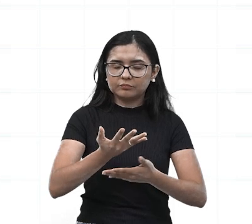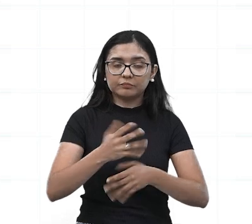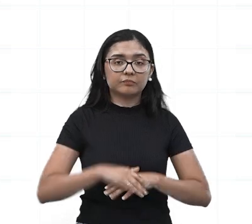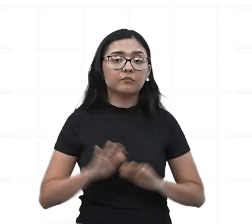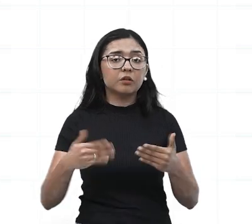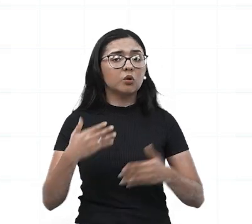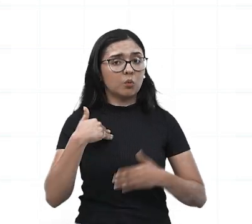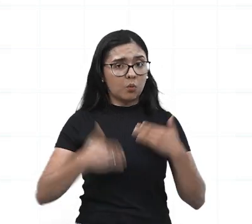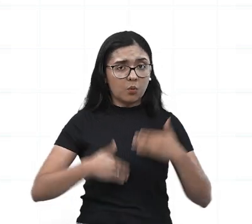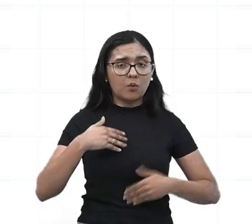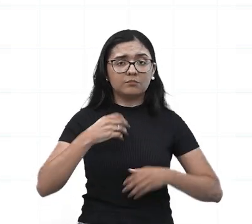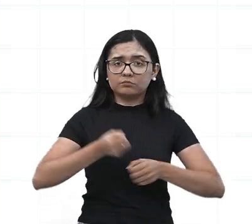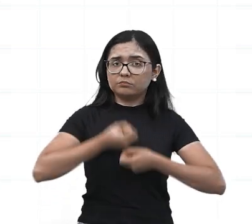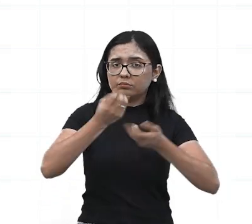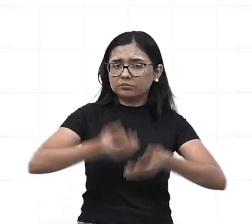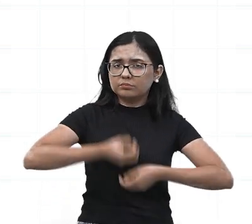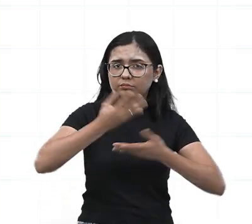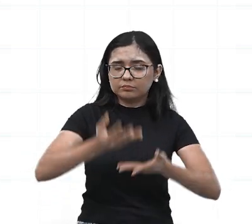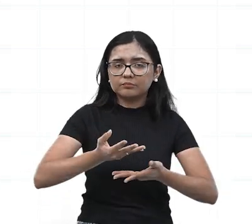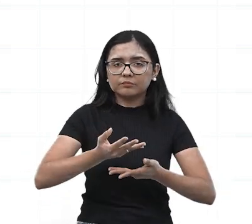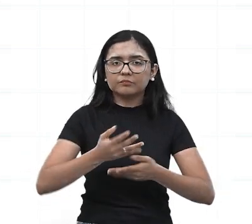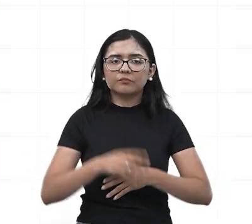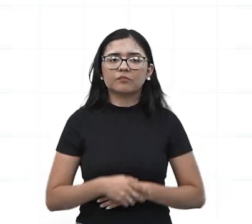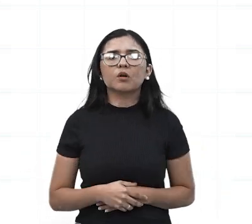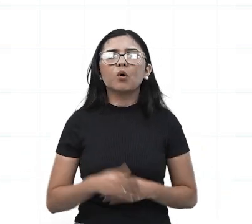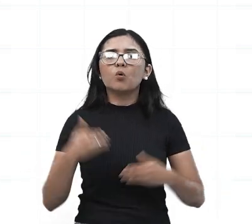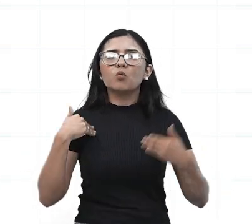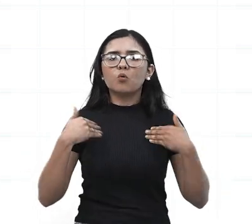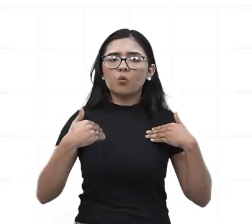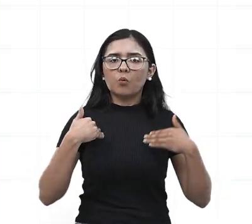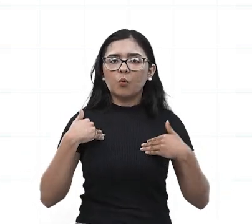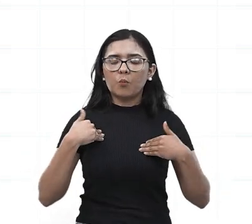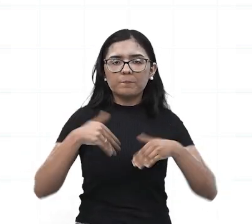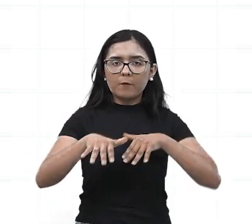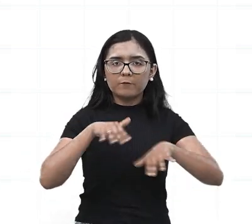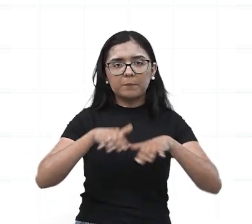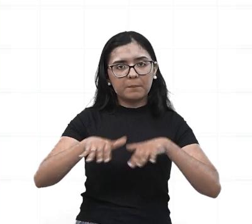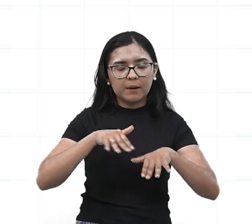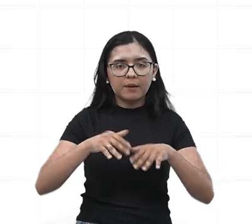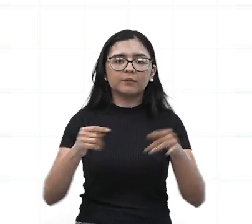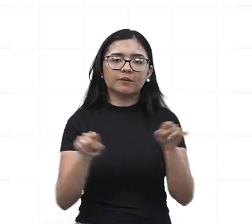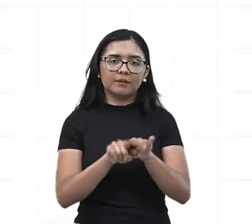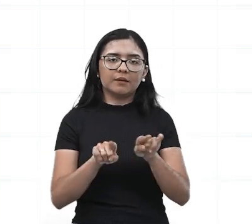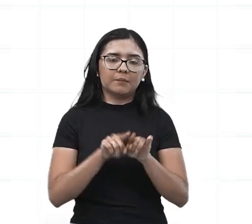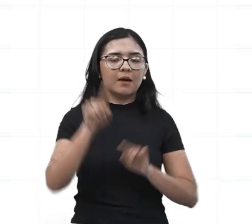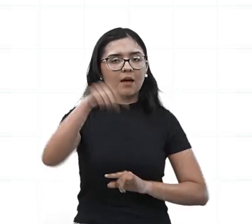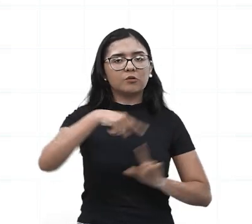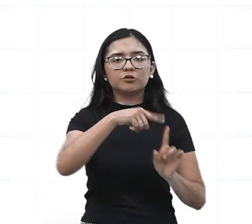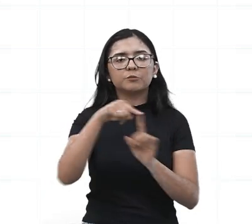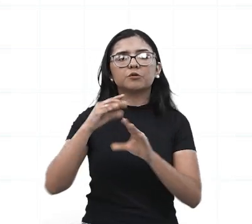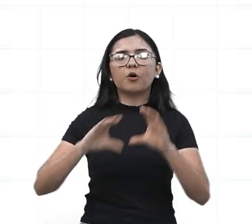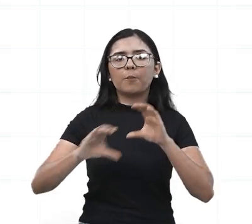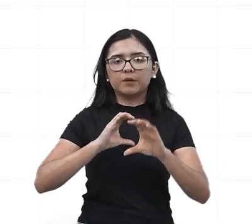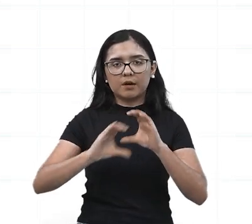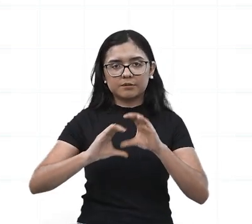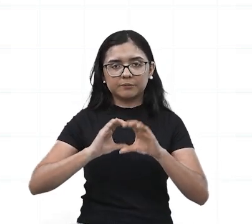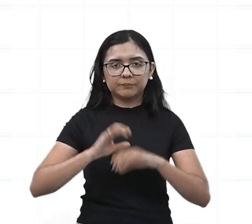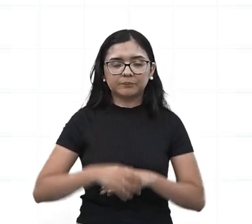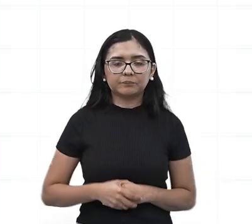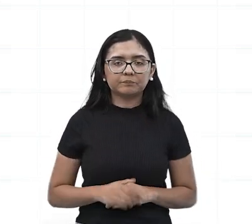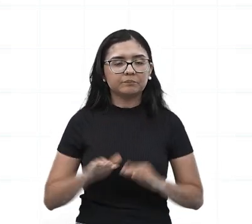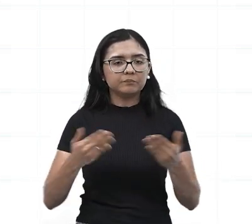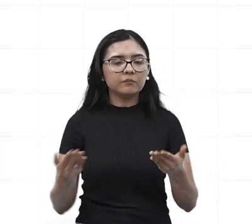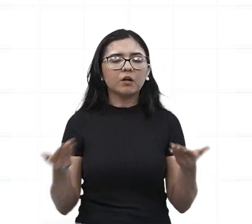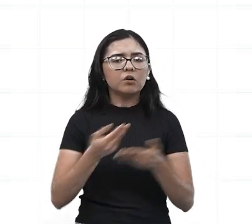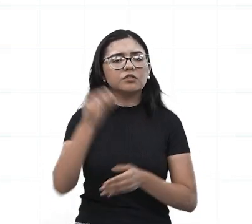nosso corpo fala. A forma como a gente se movimenta também é uma forma de comunicação. Nós